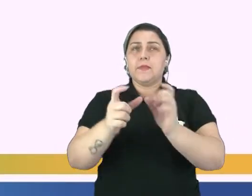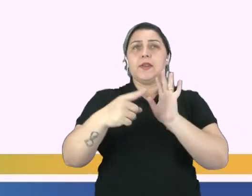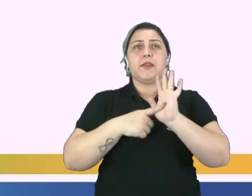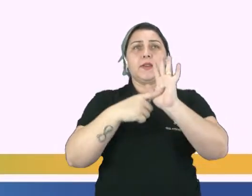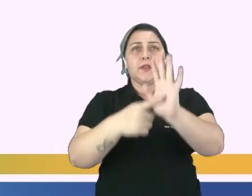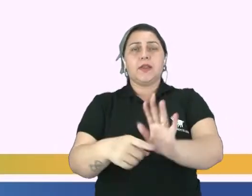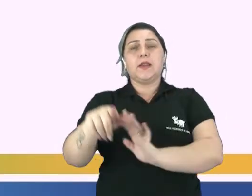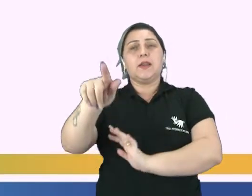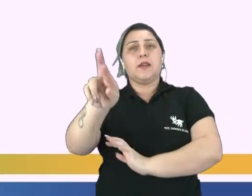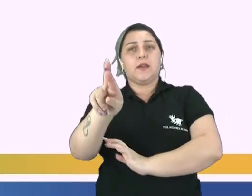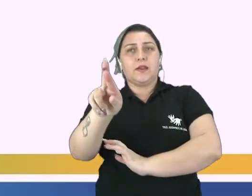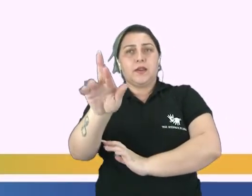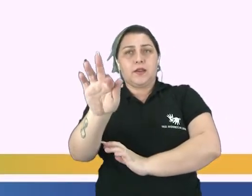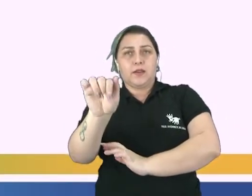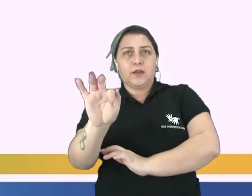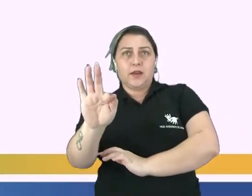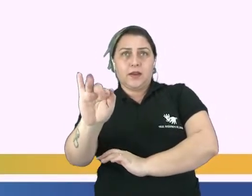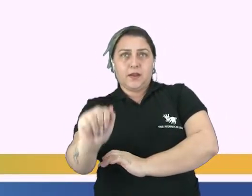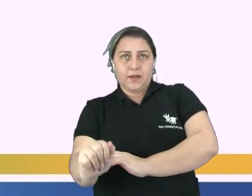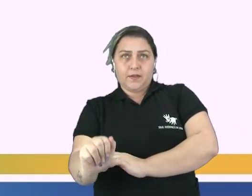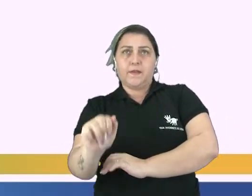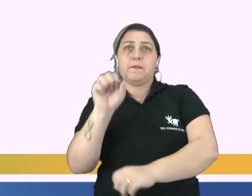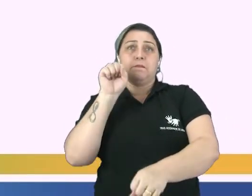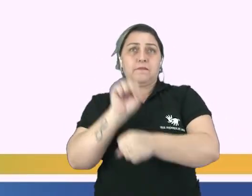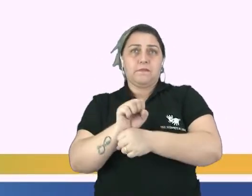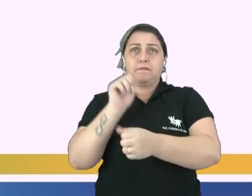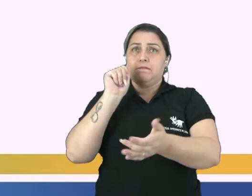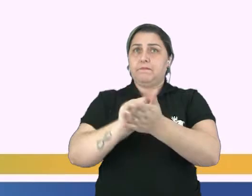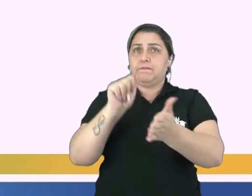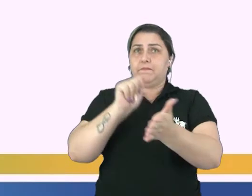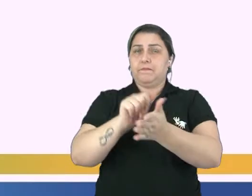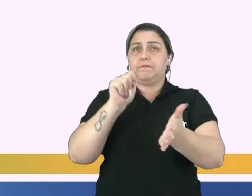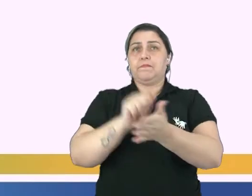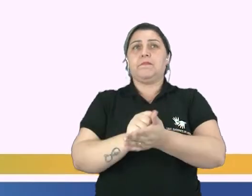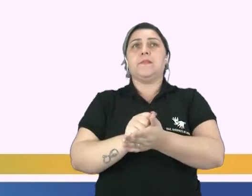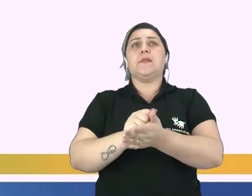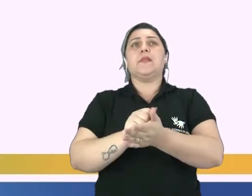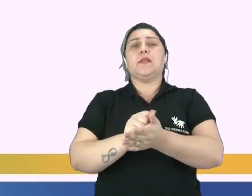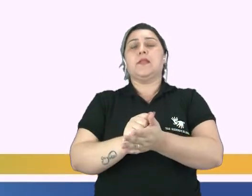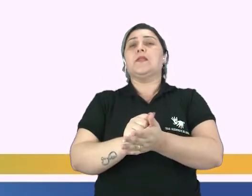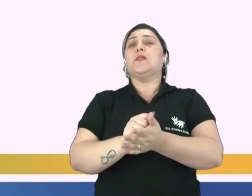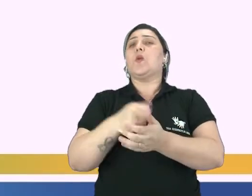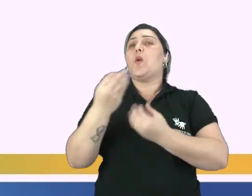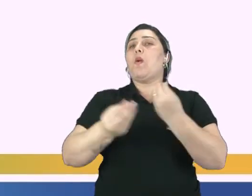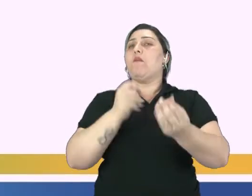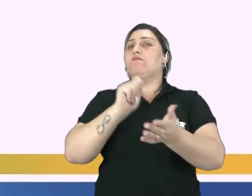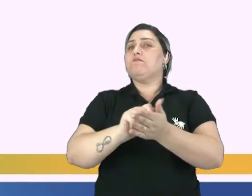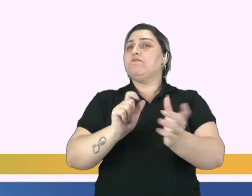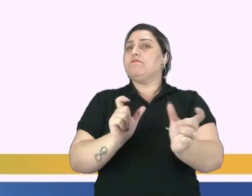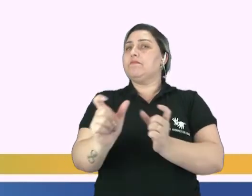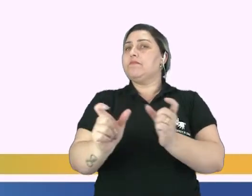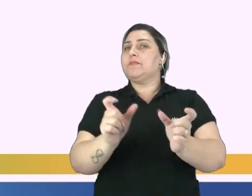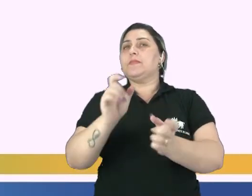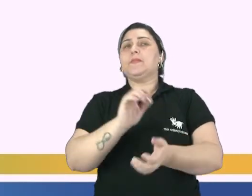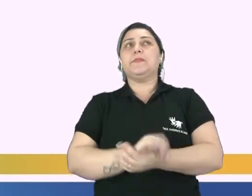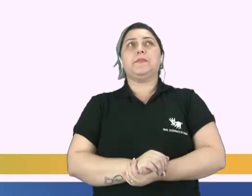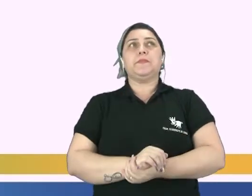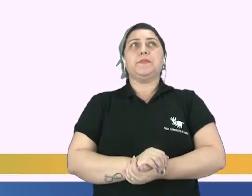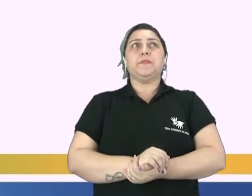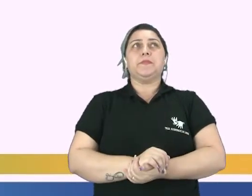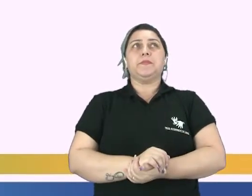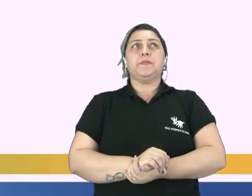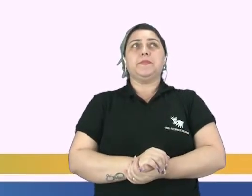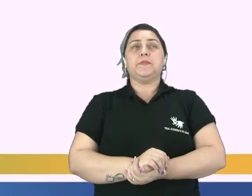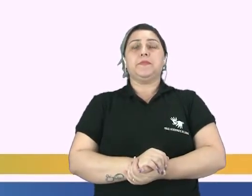uma palavra apresentasse apenas uma escrita, congelando assim a forma de escrita das palavras. Tá? Muitas